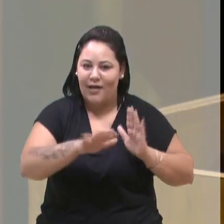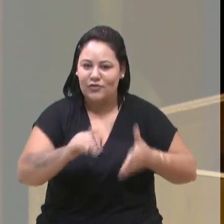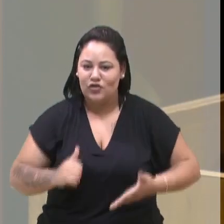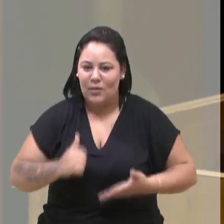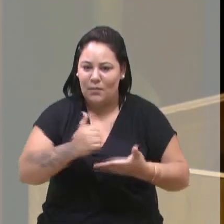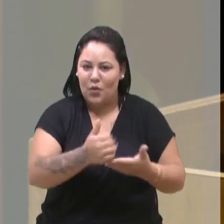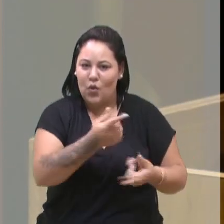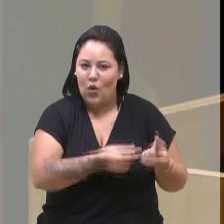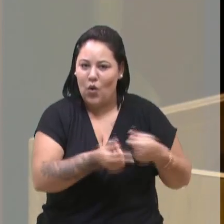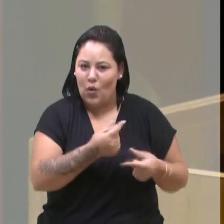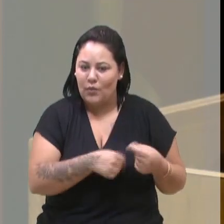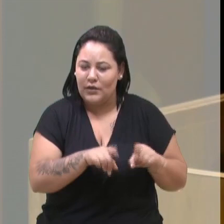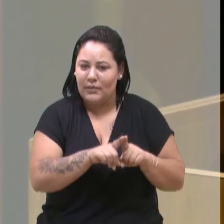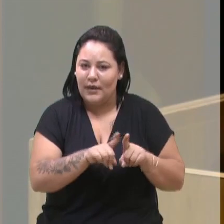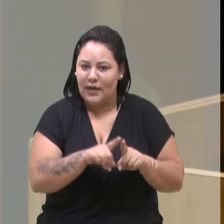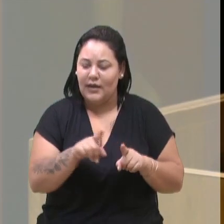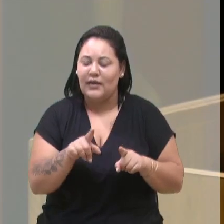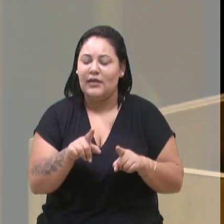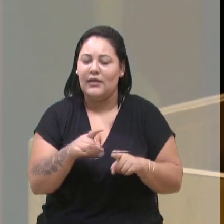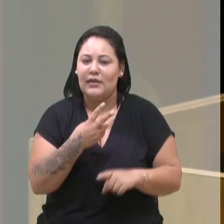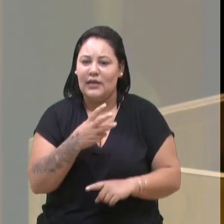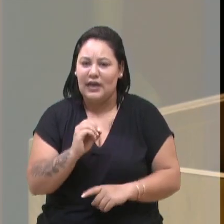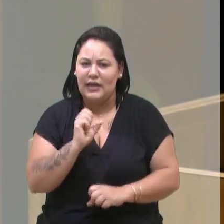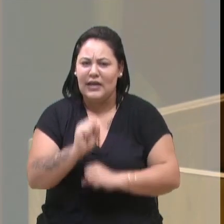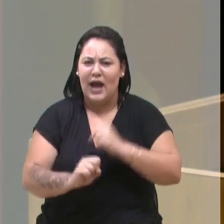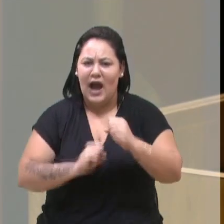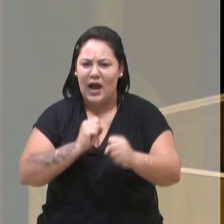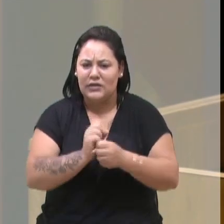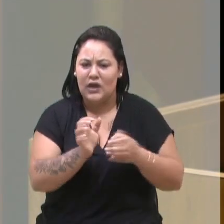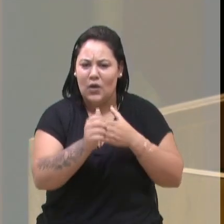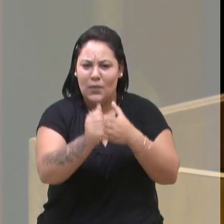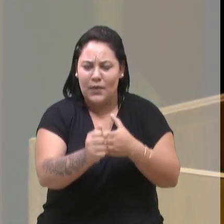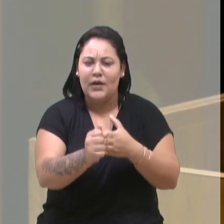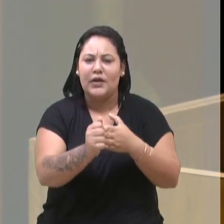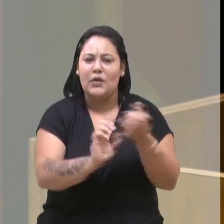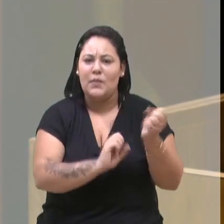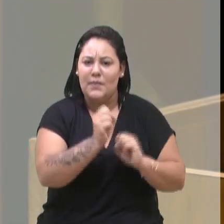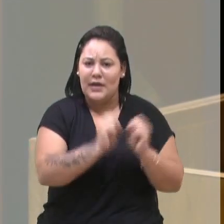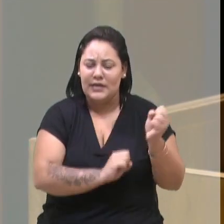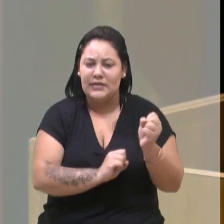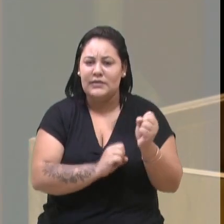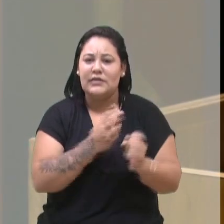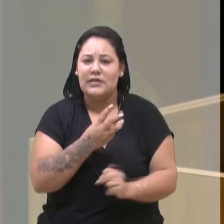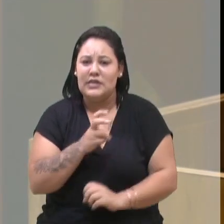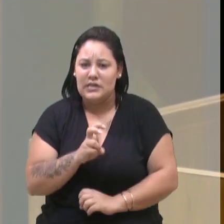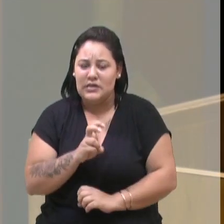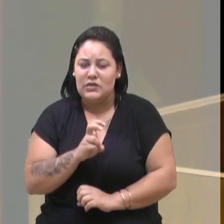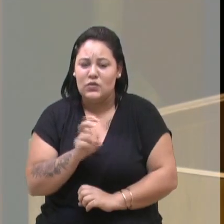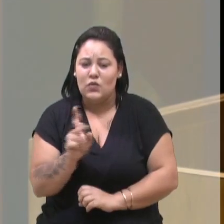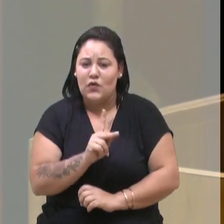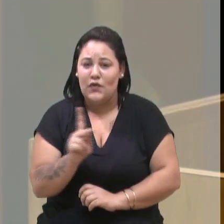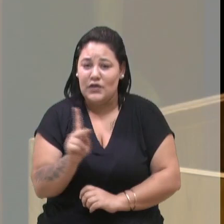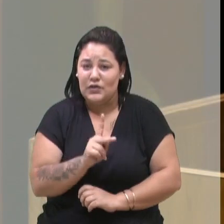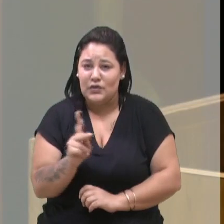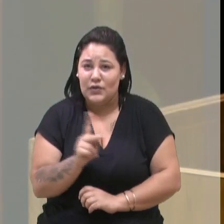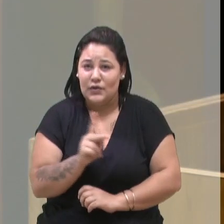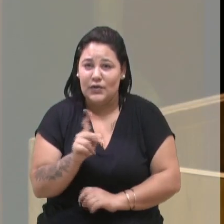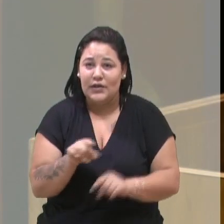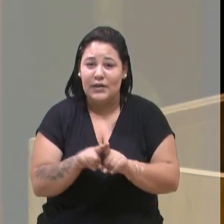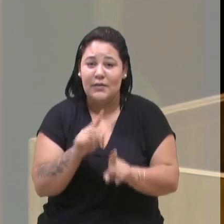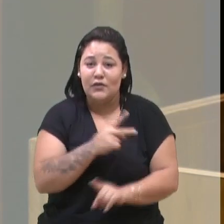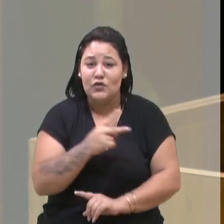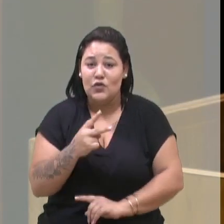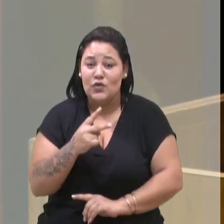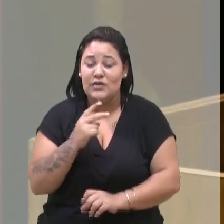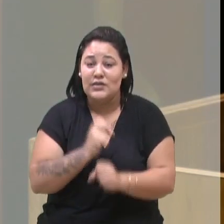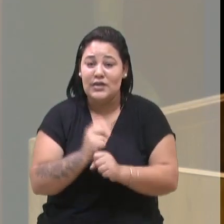foram 30 anos como consultor de empresas, 25 anos como professor universitário de economia, 22 anos como palestrante, 22 anos